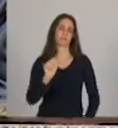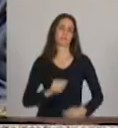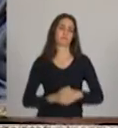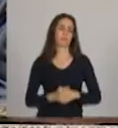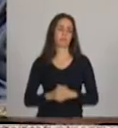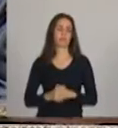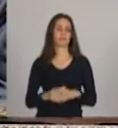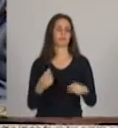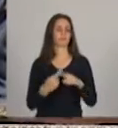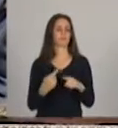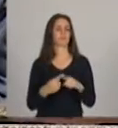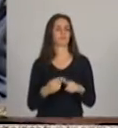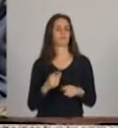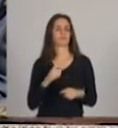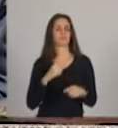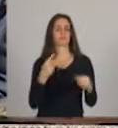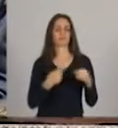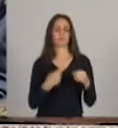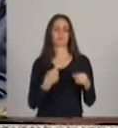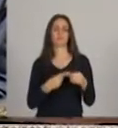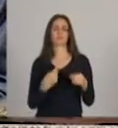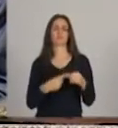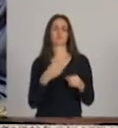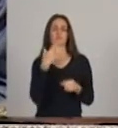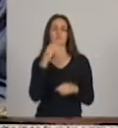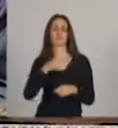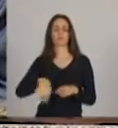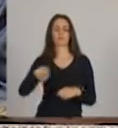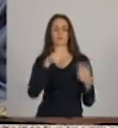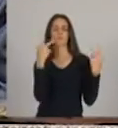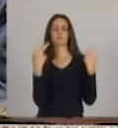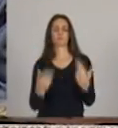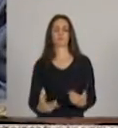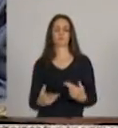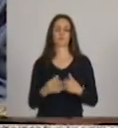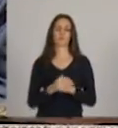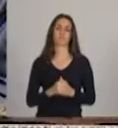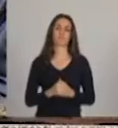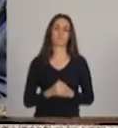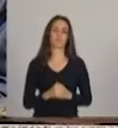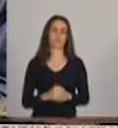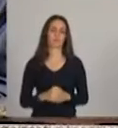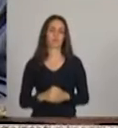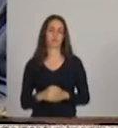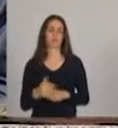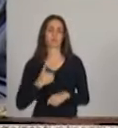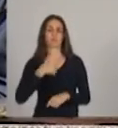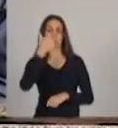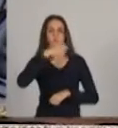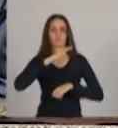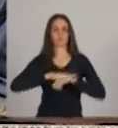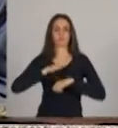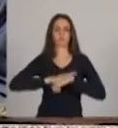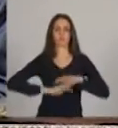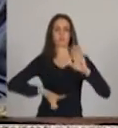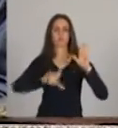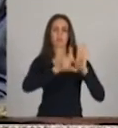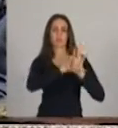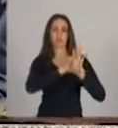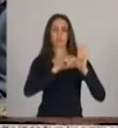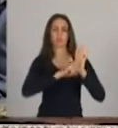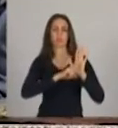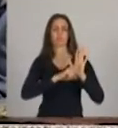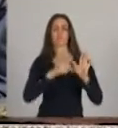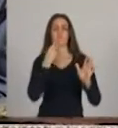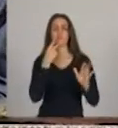peço a todos os municípios que façam a mesma coisa. Eu sou autor dessa lei que veda